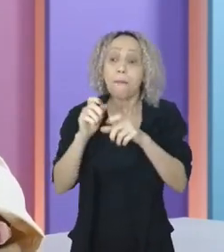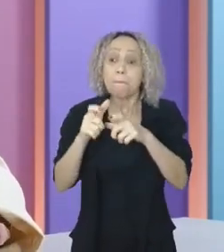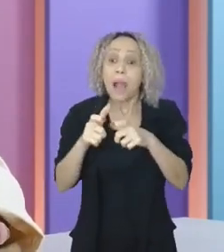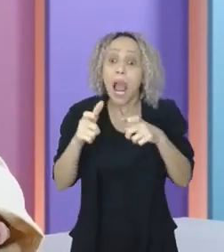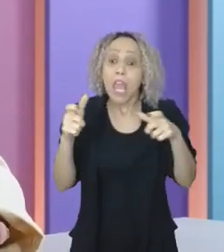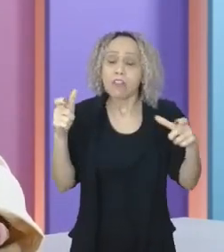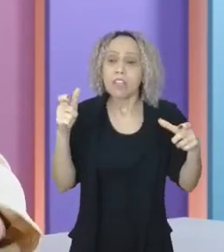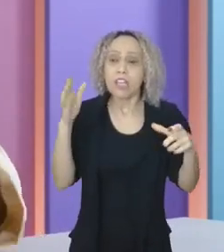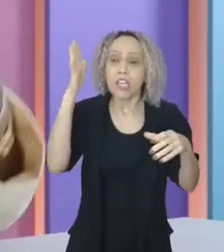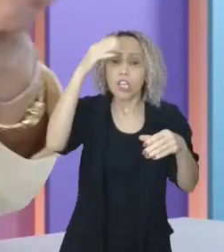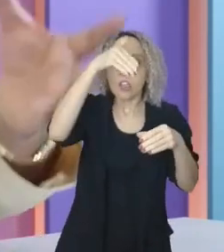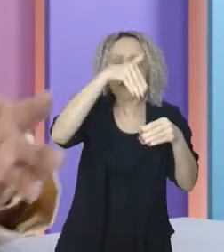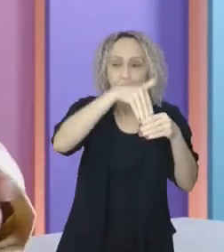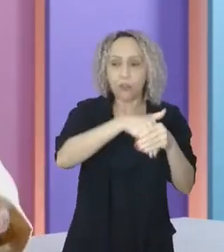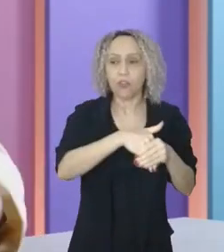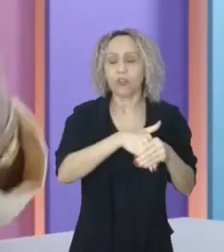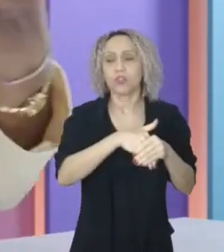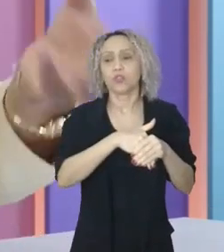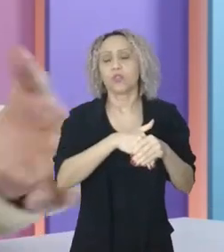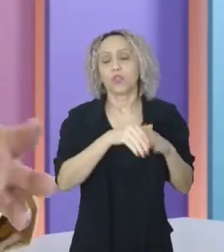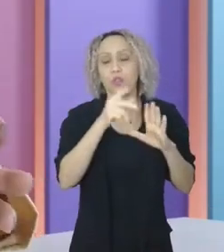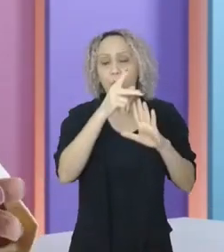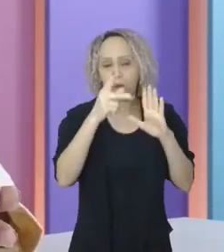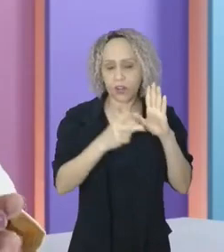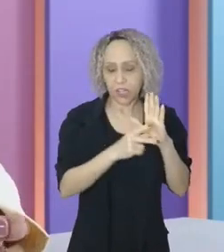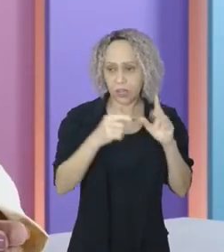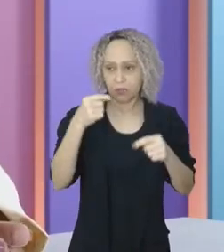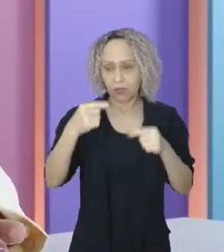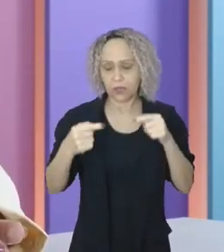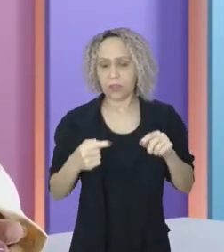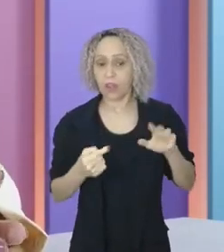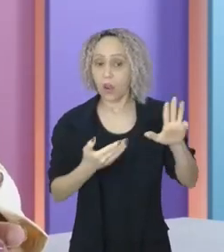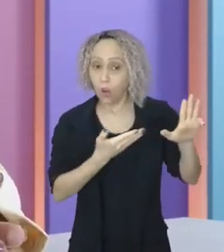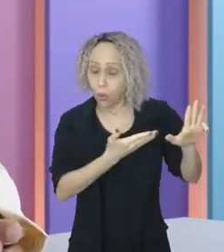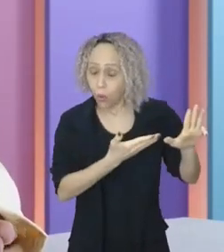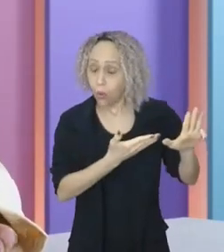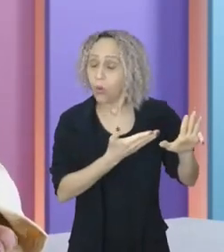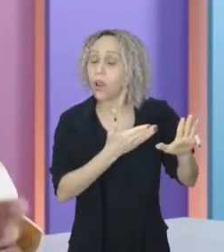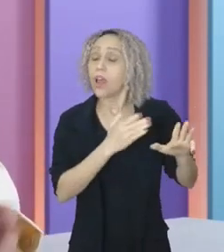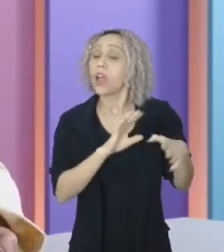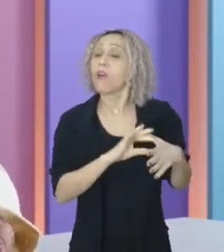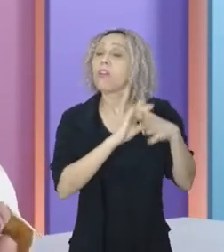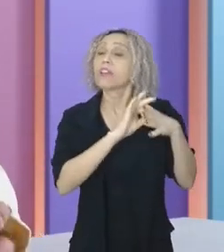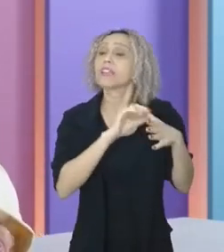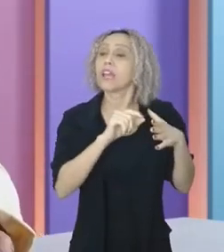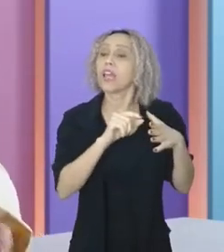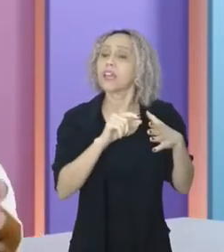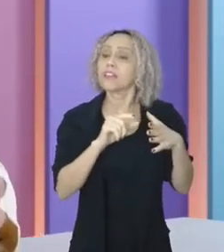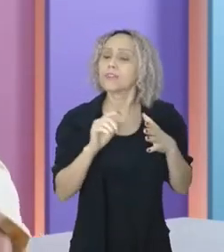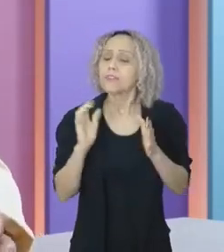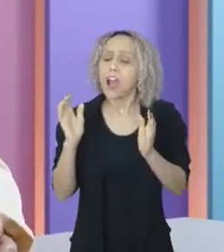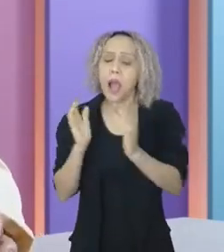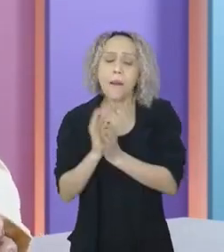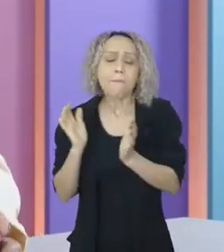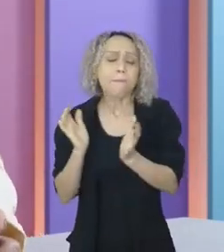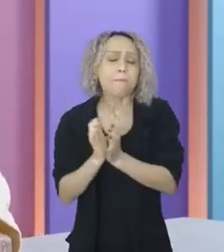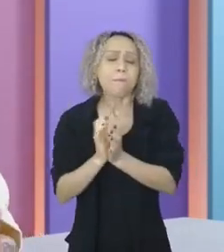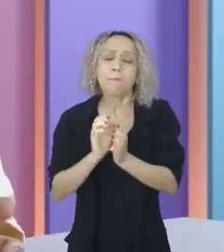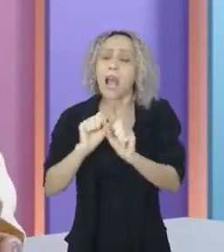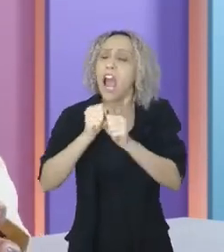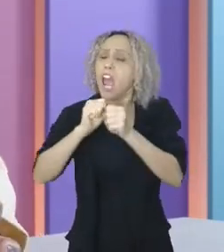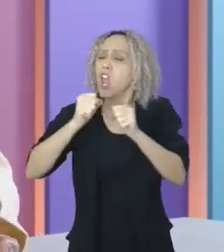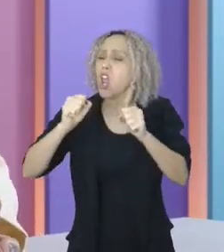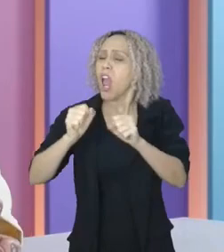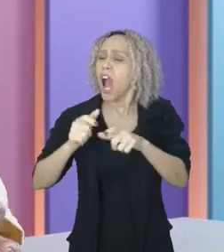do nosso projeto político, do projeto político encabeçado pelo presidente Lula, foram as mulheres, foram os negros, foram os